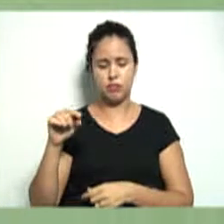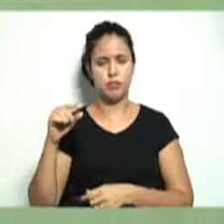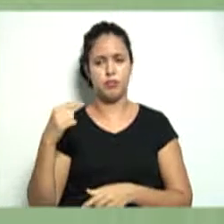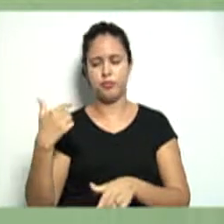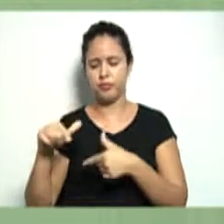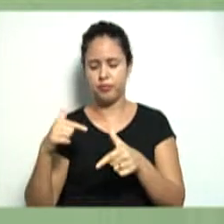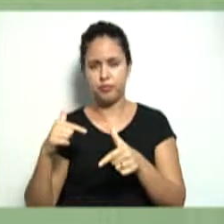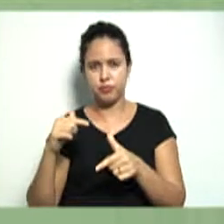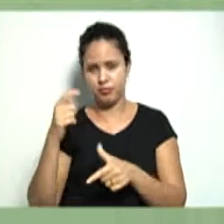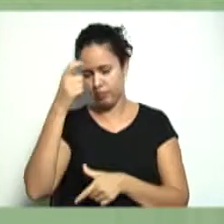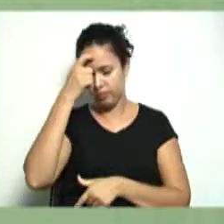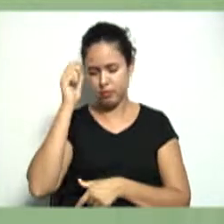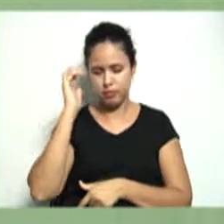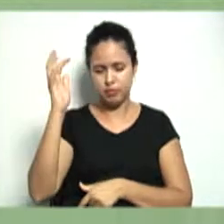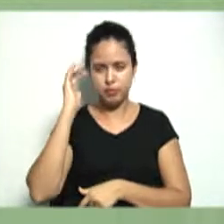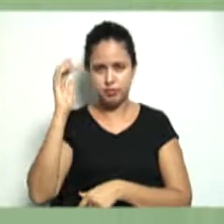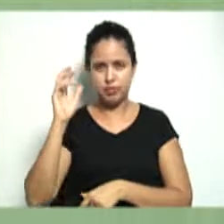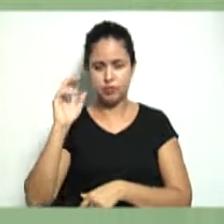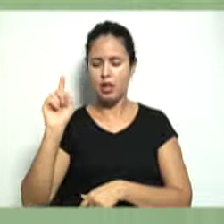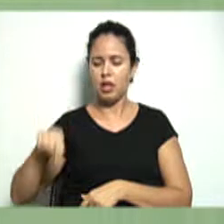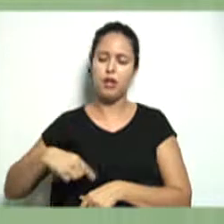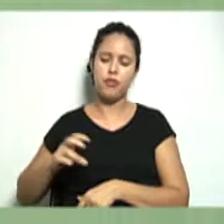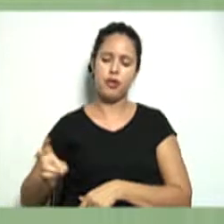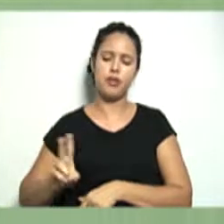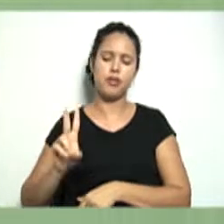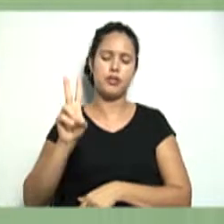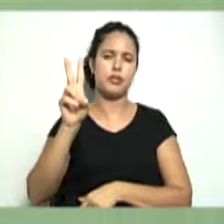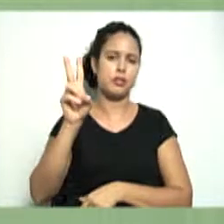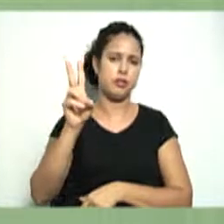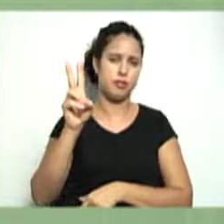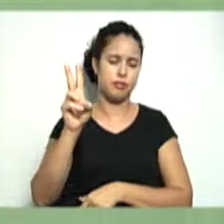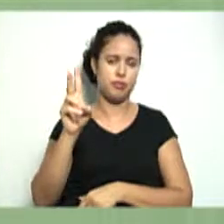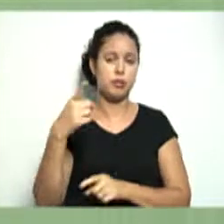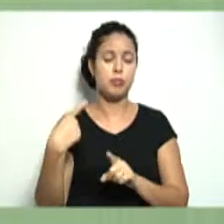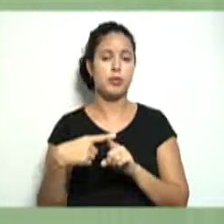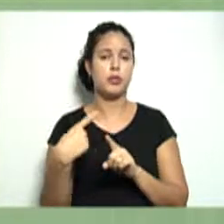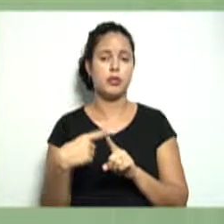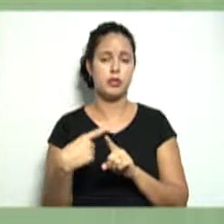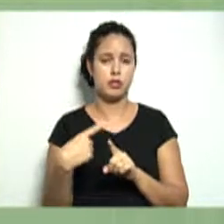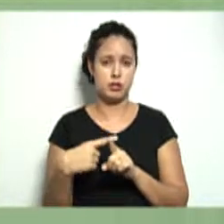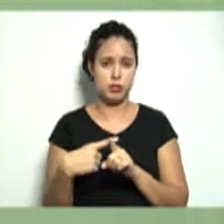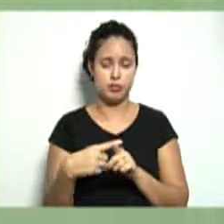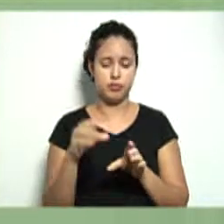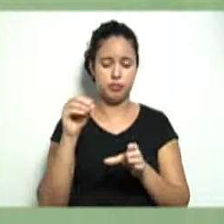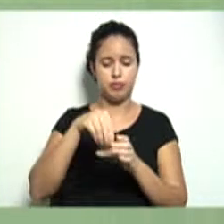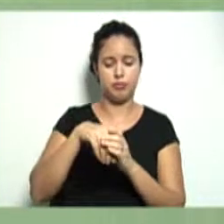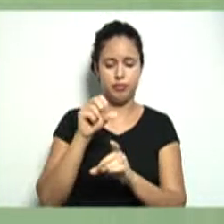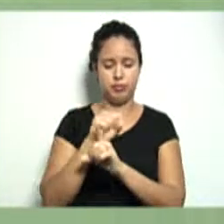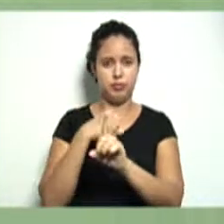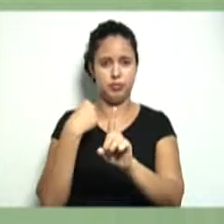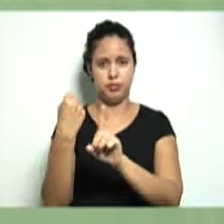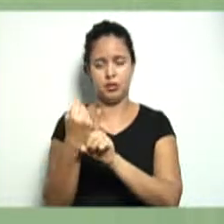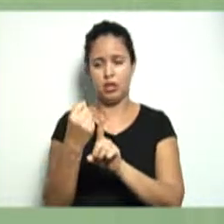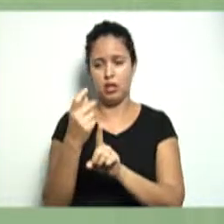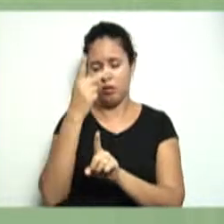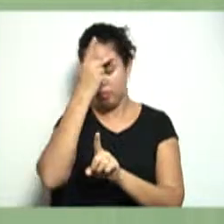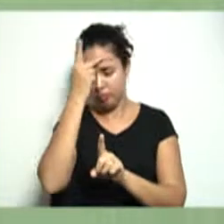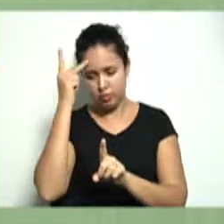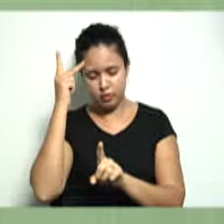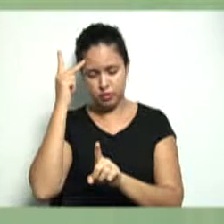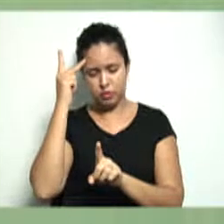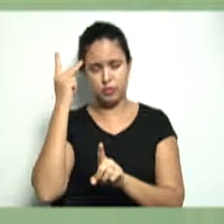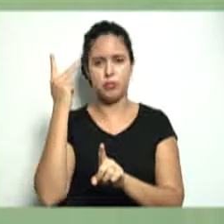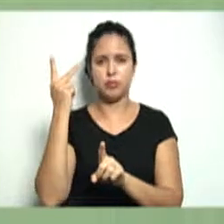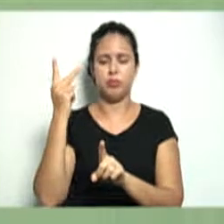mais valorizados que os trabalhos manuais. Isso reflete um prestígio social e em